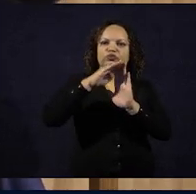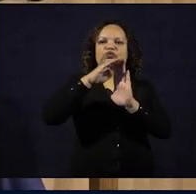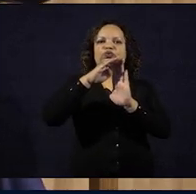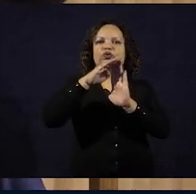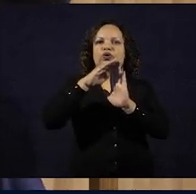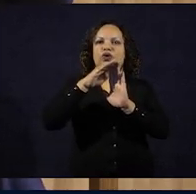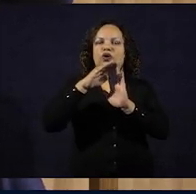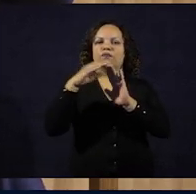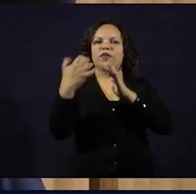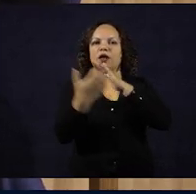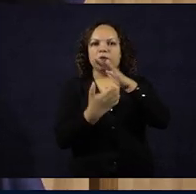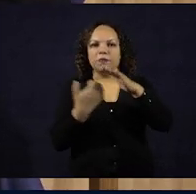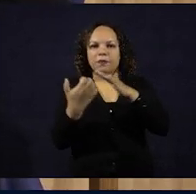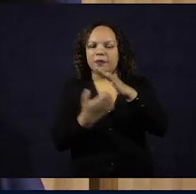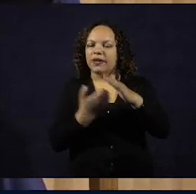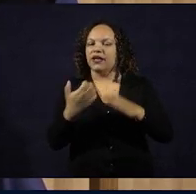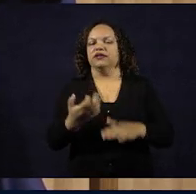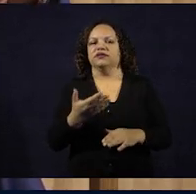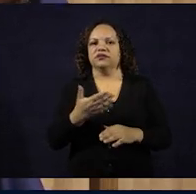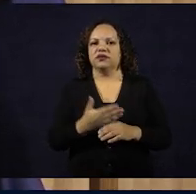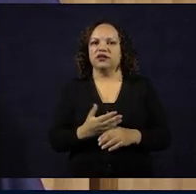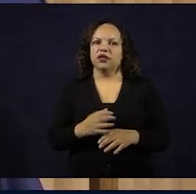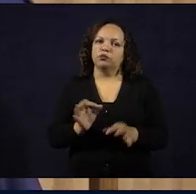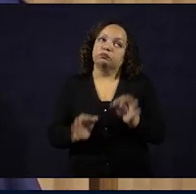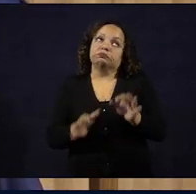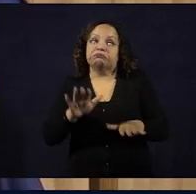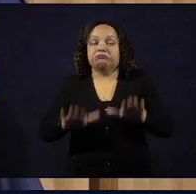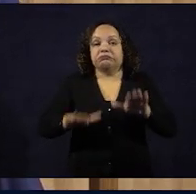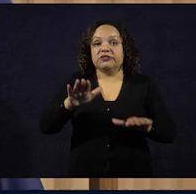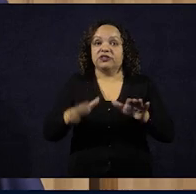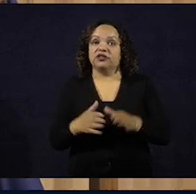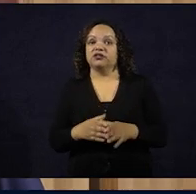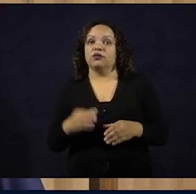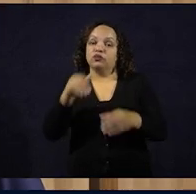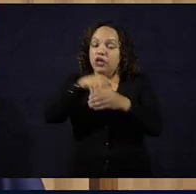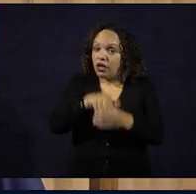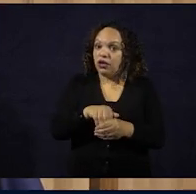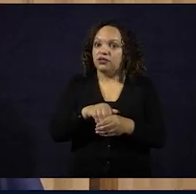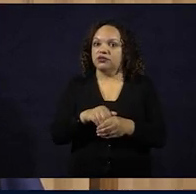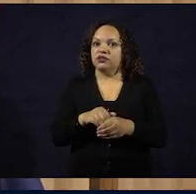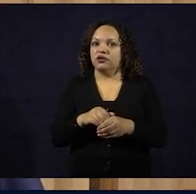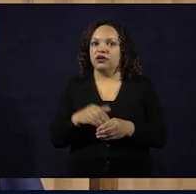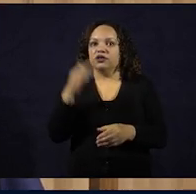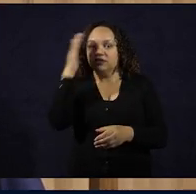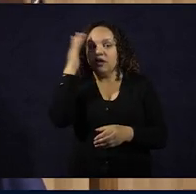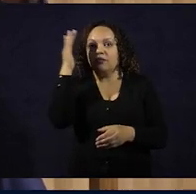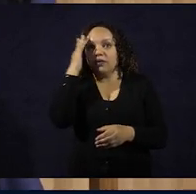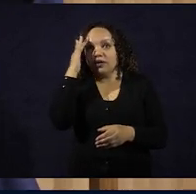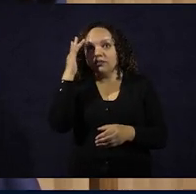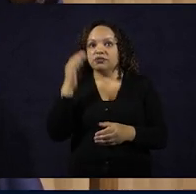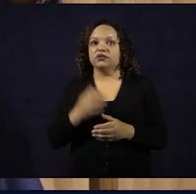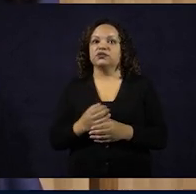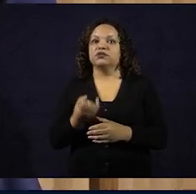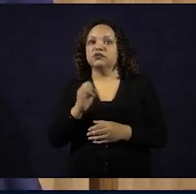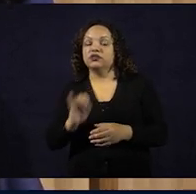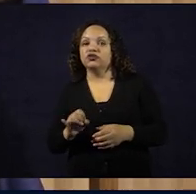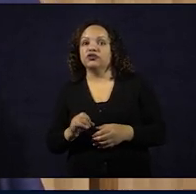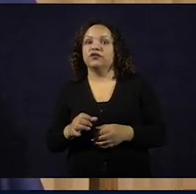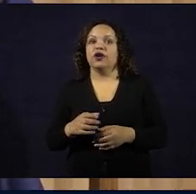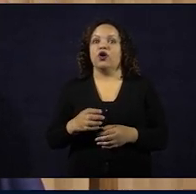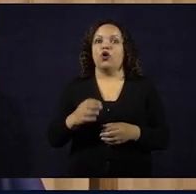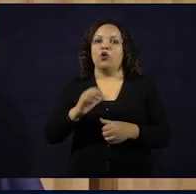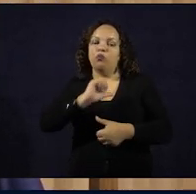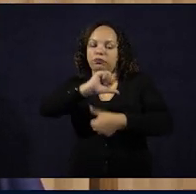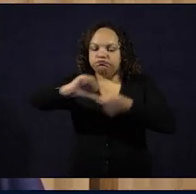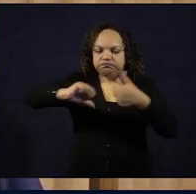natural o mercado tem um pouquinho de prêmio porque tem muitas incertezas tem a própria eleição sabe mesmo direito é se tiver uma alternância de poder